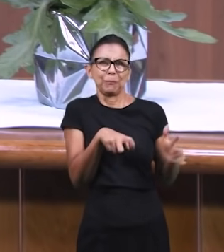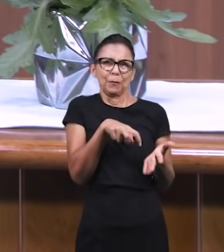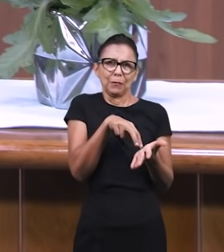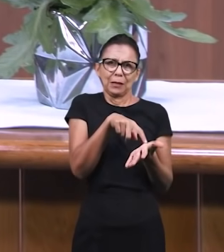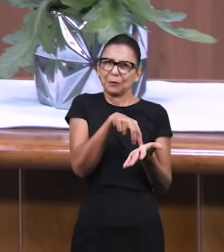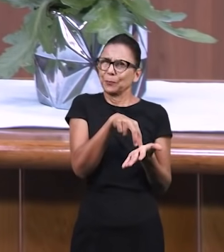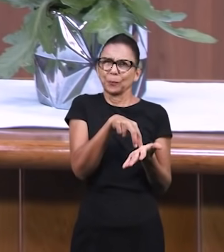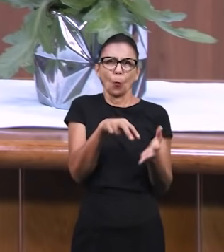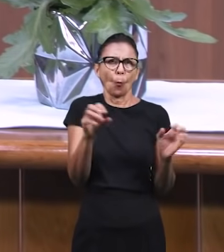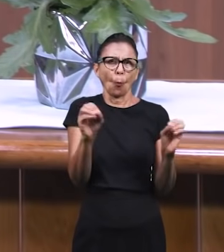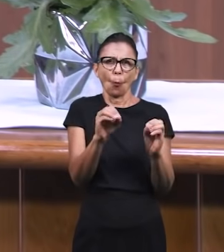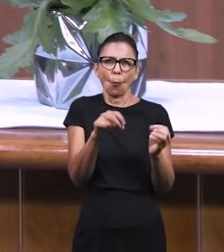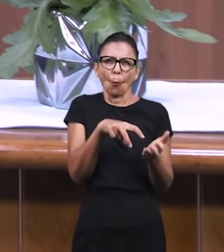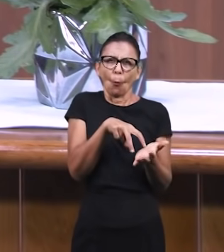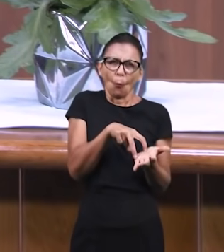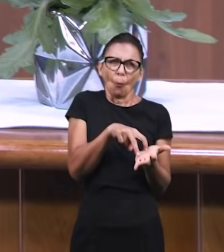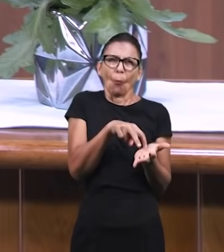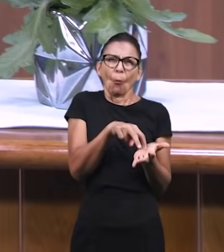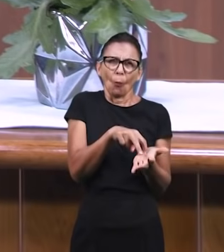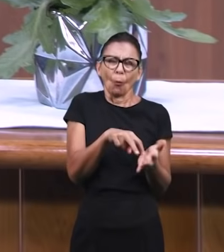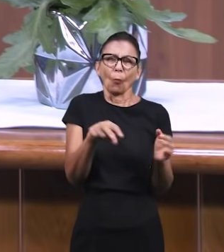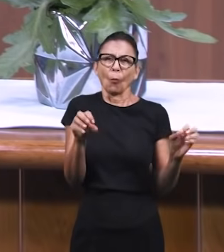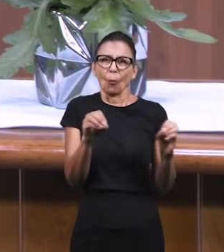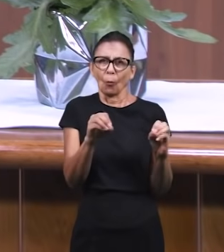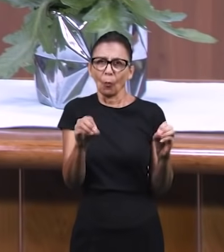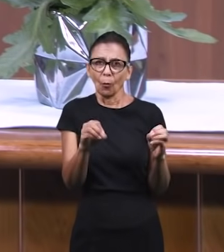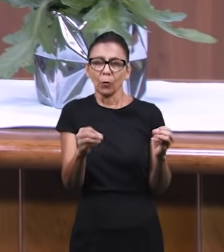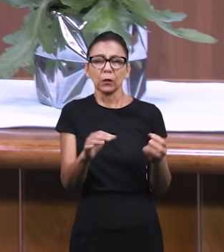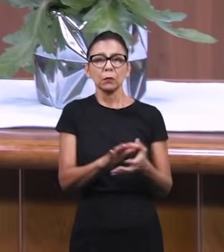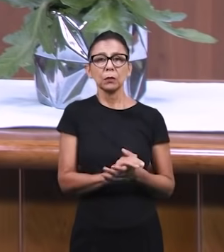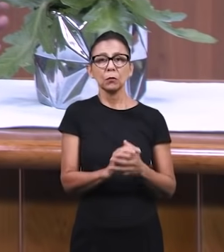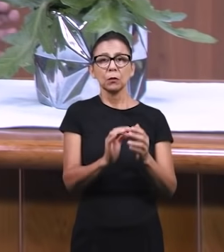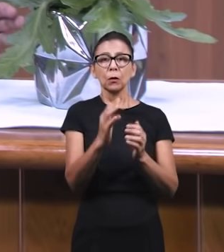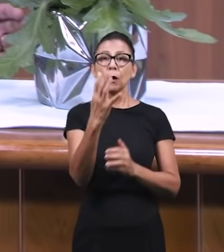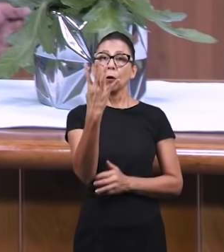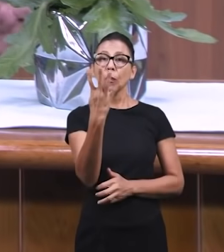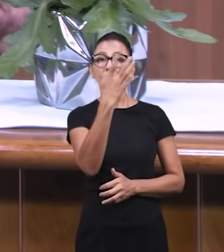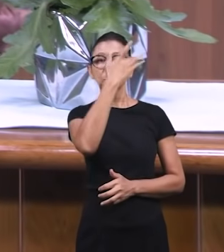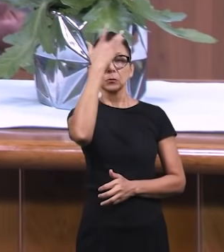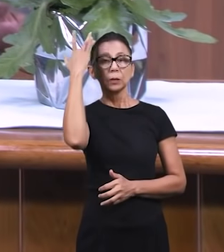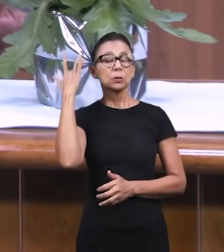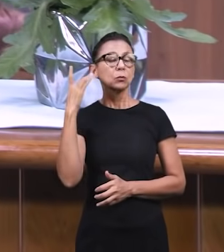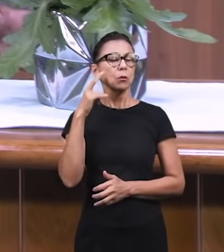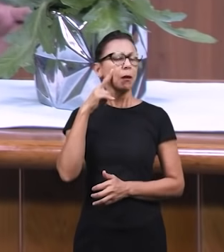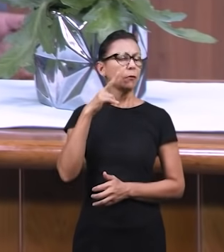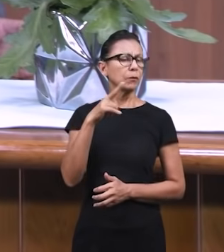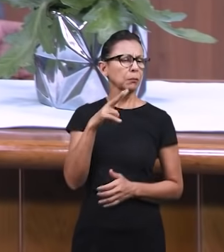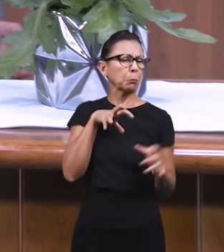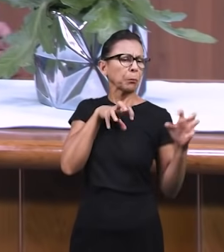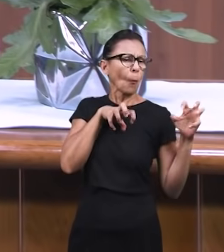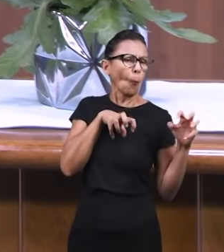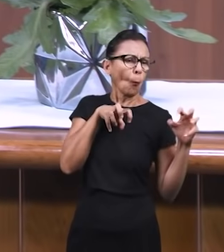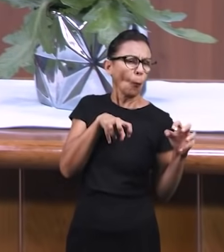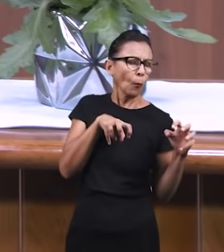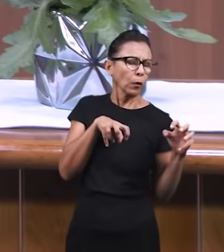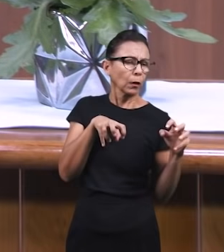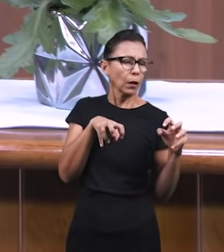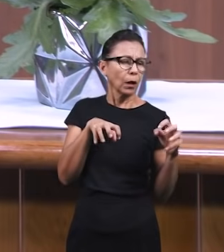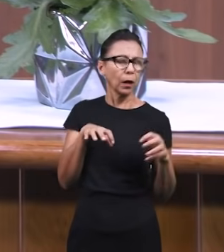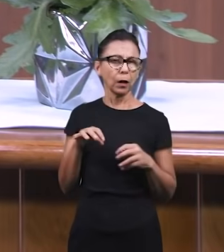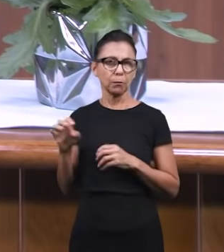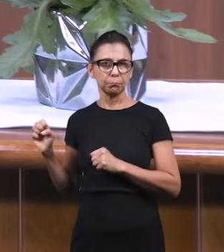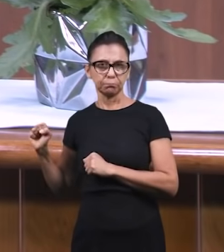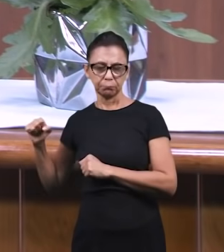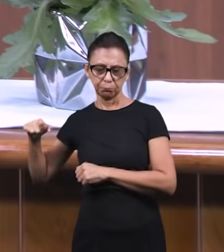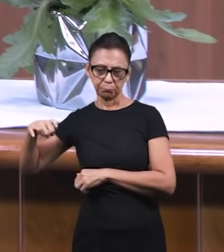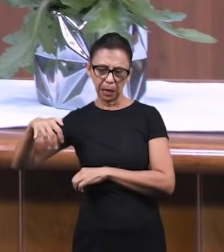lá buscá-los. Um grupo de 4 pessoas. A palavra diz assim que vieram ter com ele conduzindo